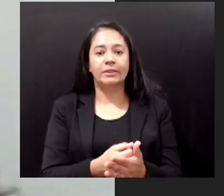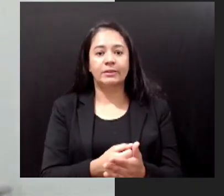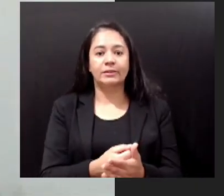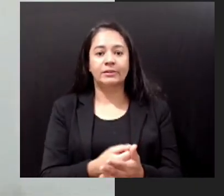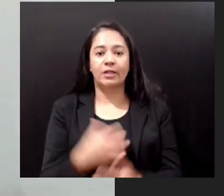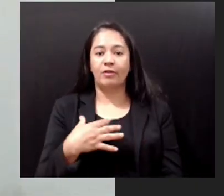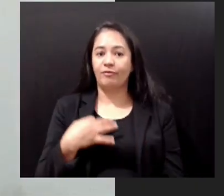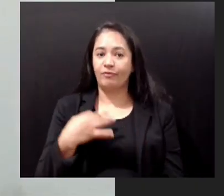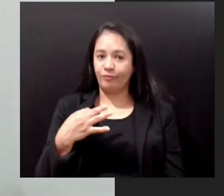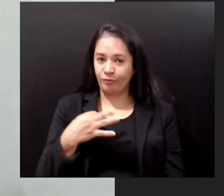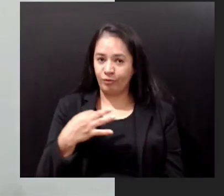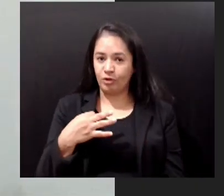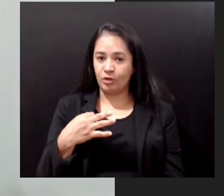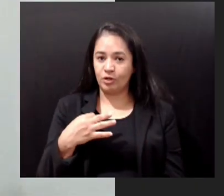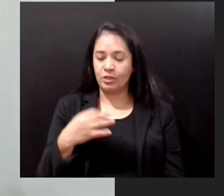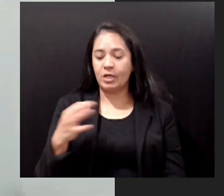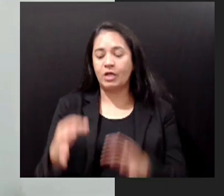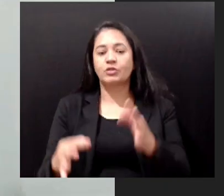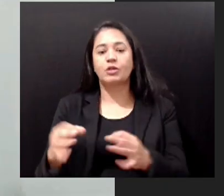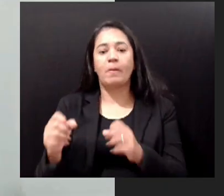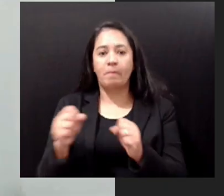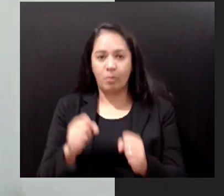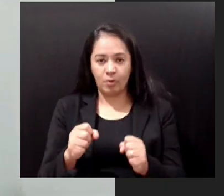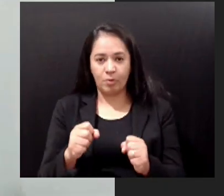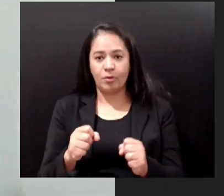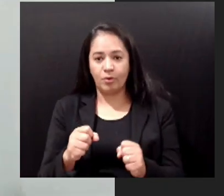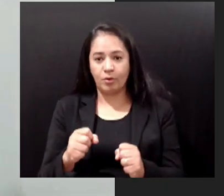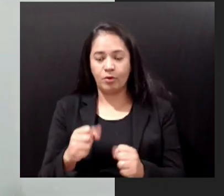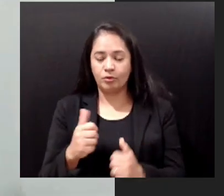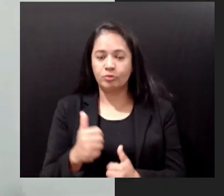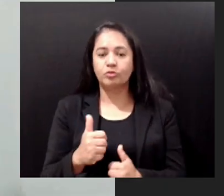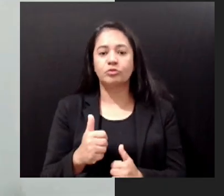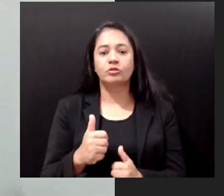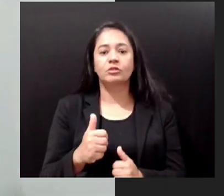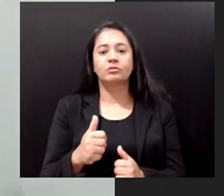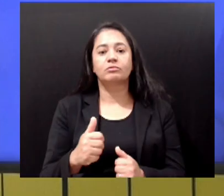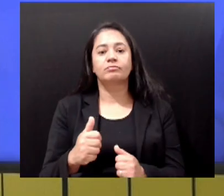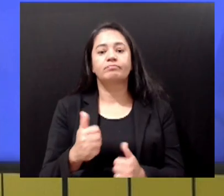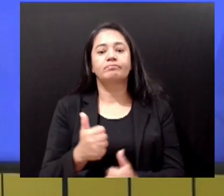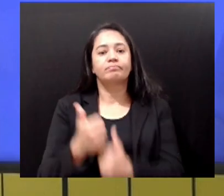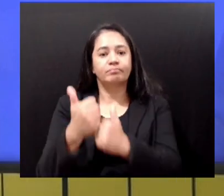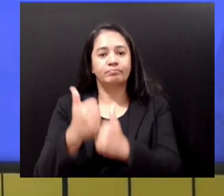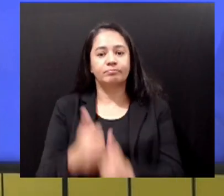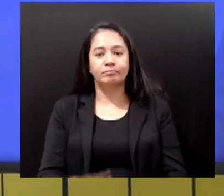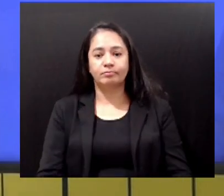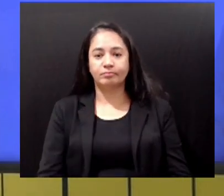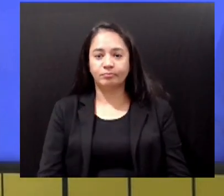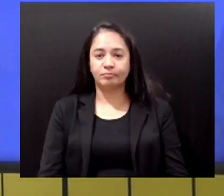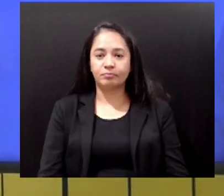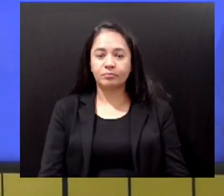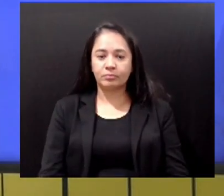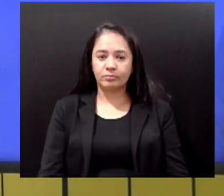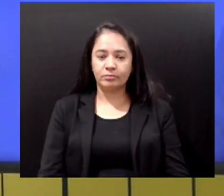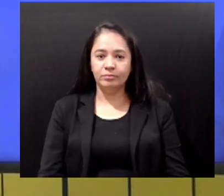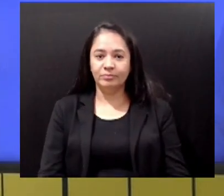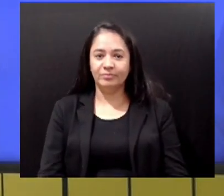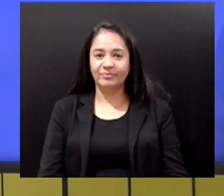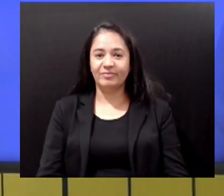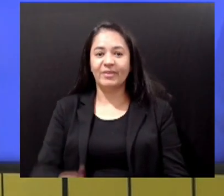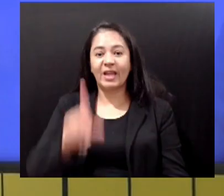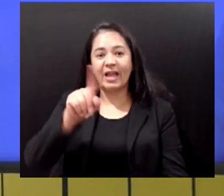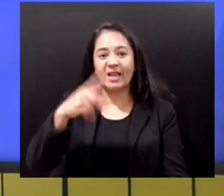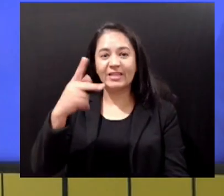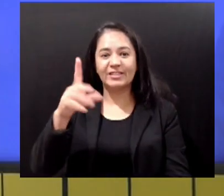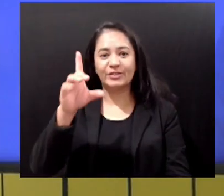o Poder Judiciário já tem todo o aparato para fornecê-los. É o quadro É Seu Direito aqui na TV